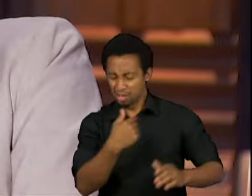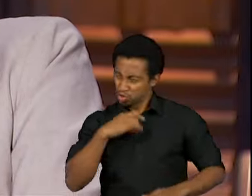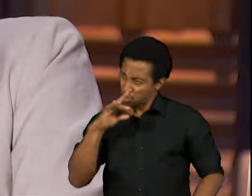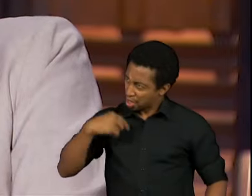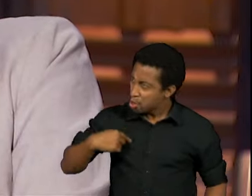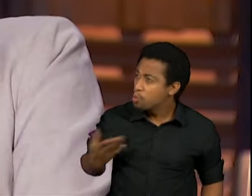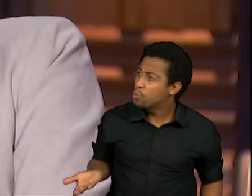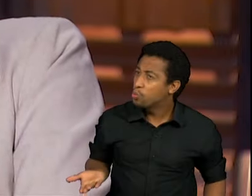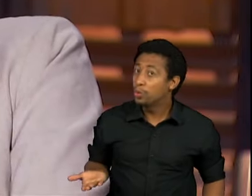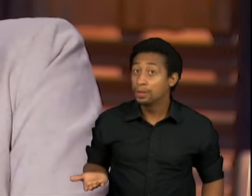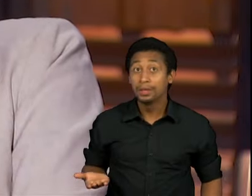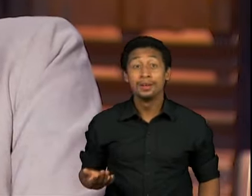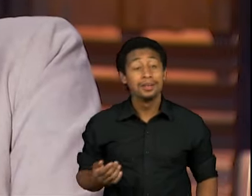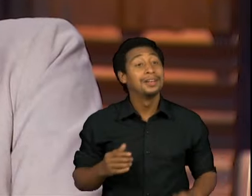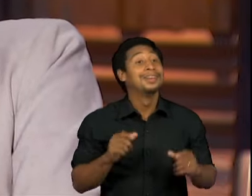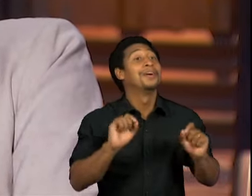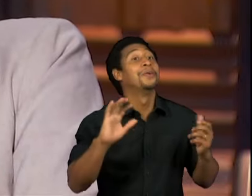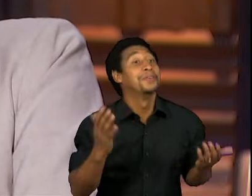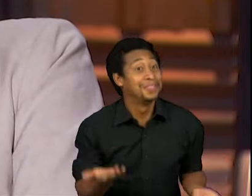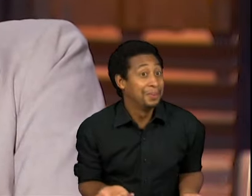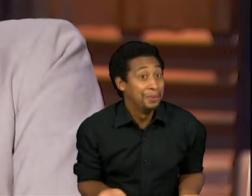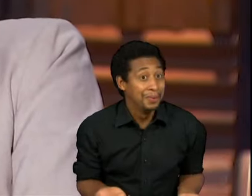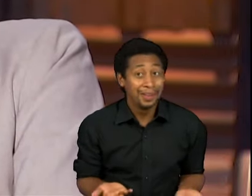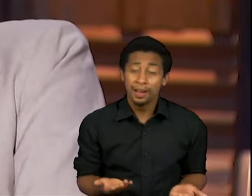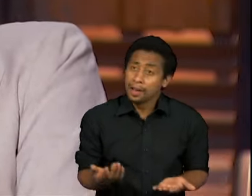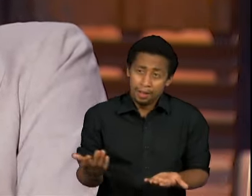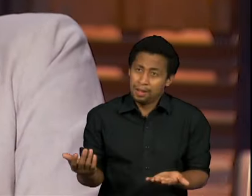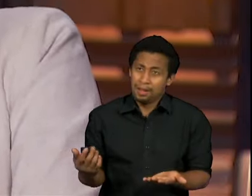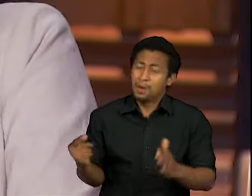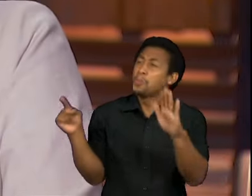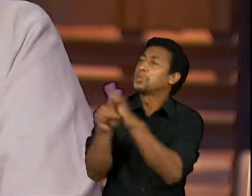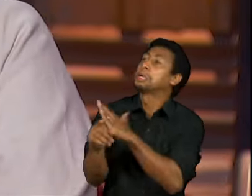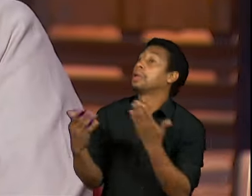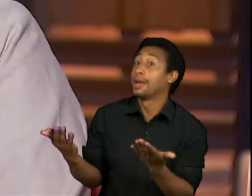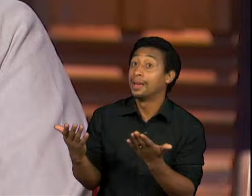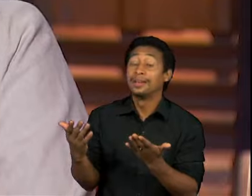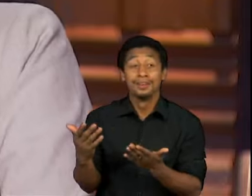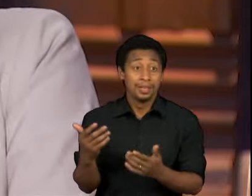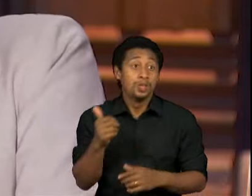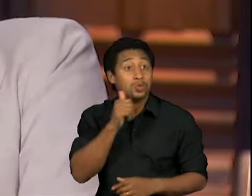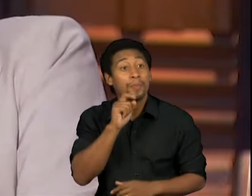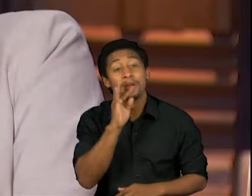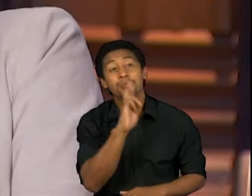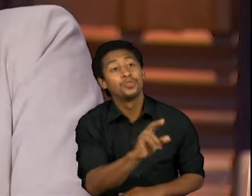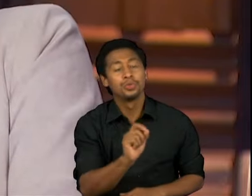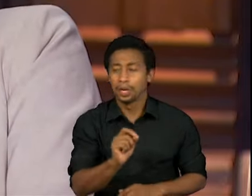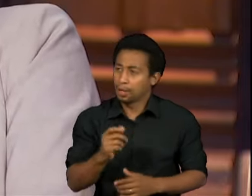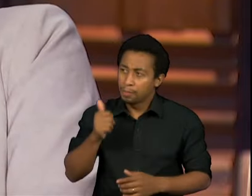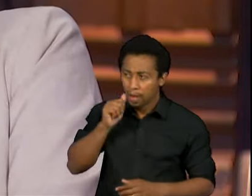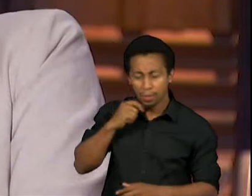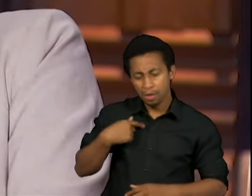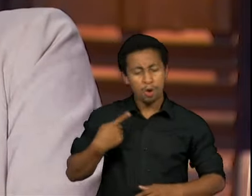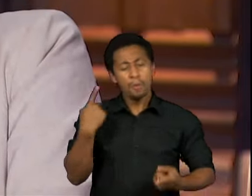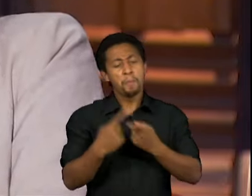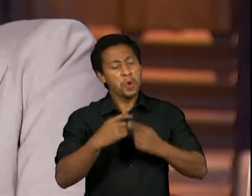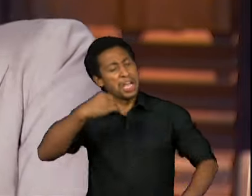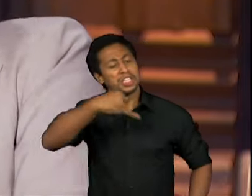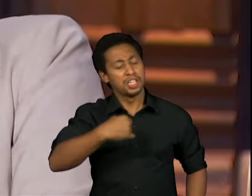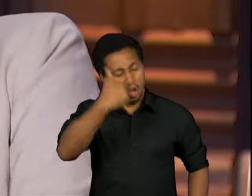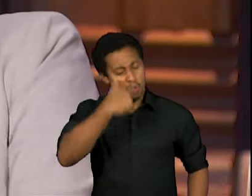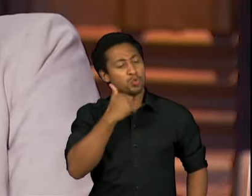pessoal reagir eu fico Educação de Dani é porque assim acabou né ele chega sim não é resposta aqui falar né A mãe é muito